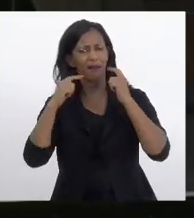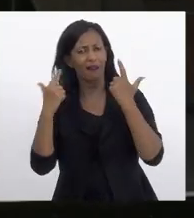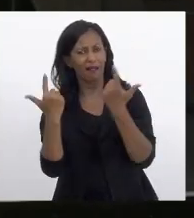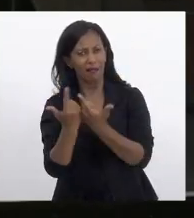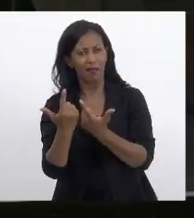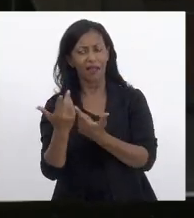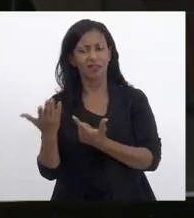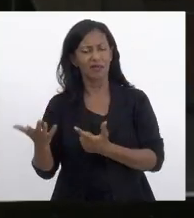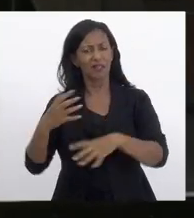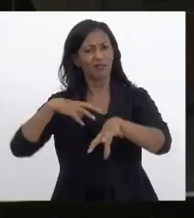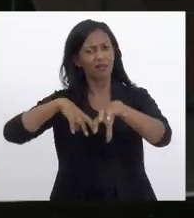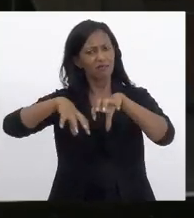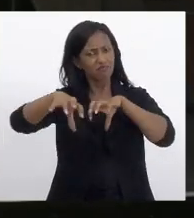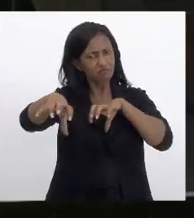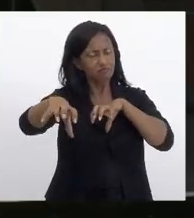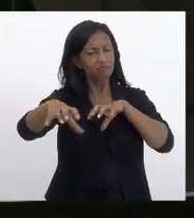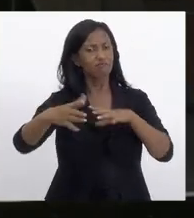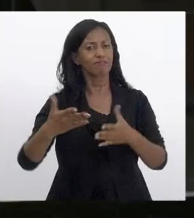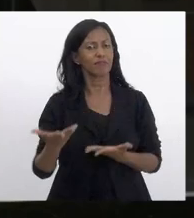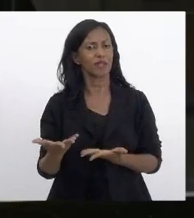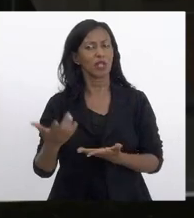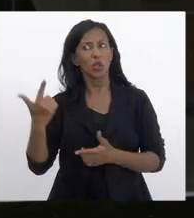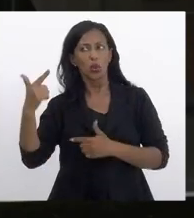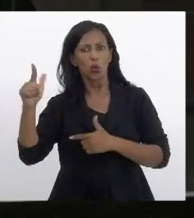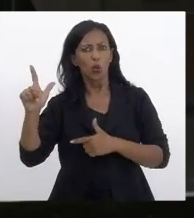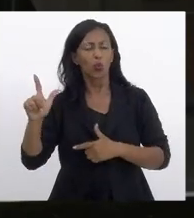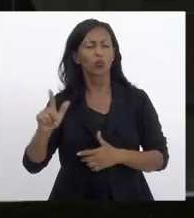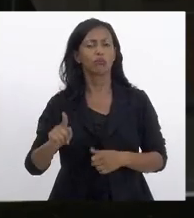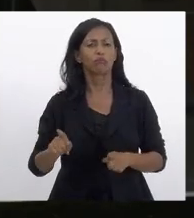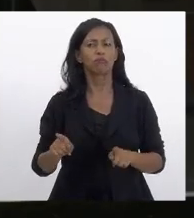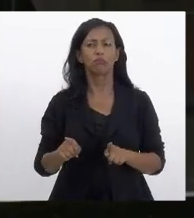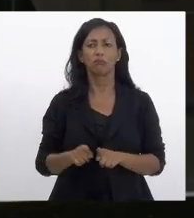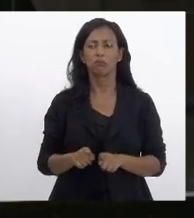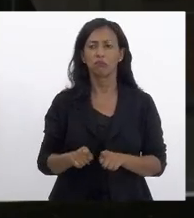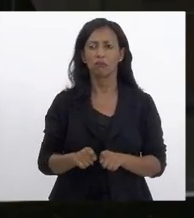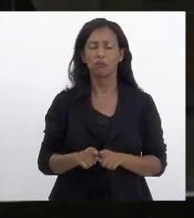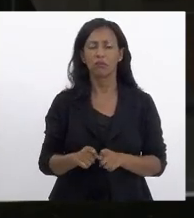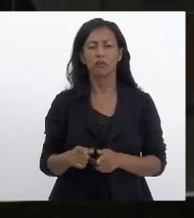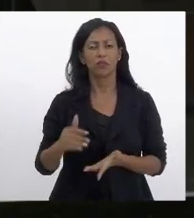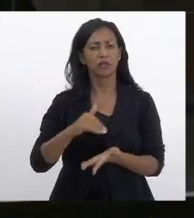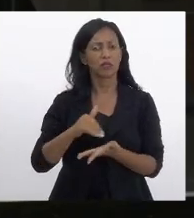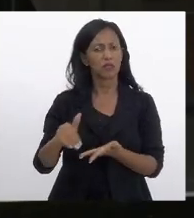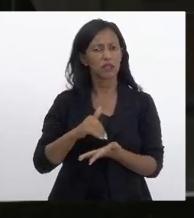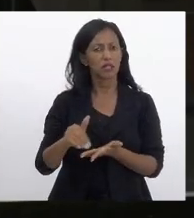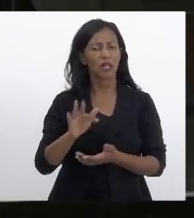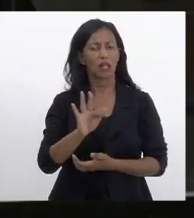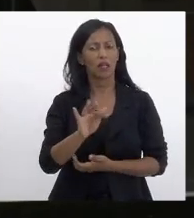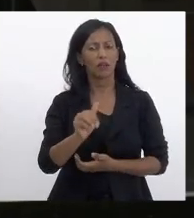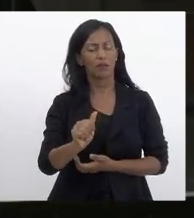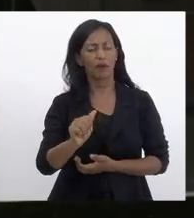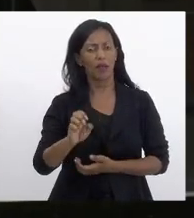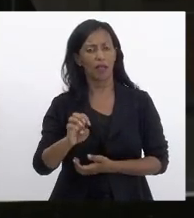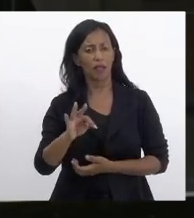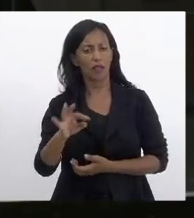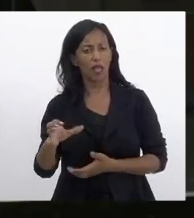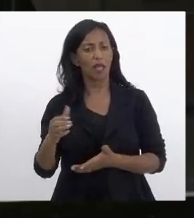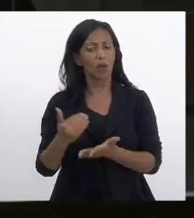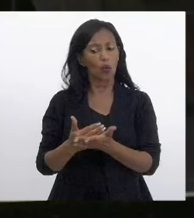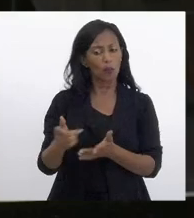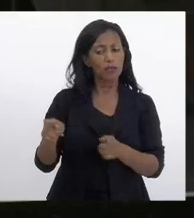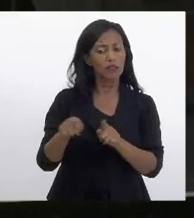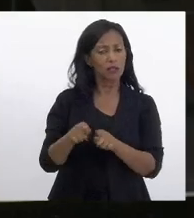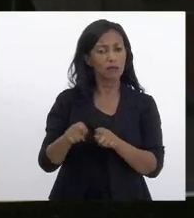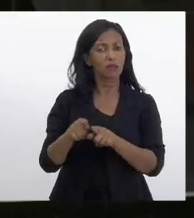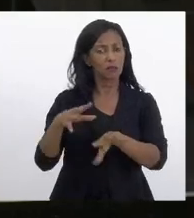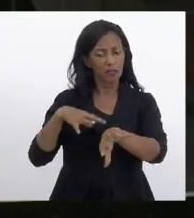sistema híbrido, e outras secretarias e FATEC e tal, começando também a ter